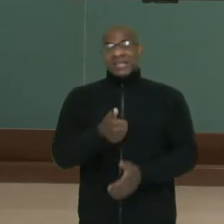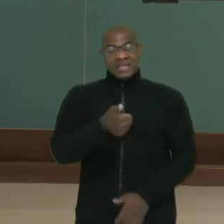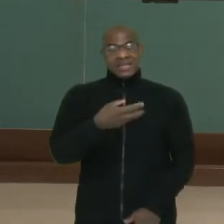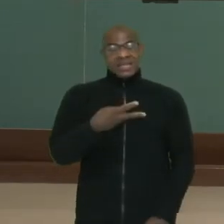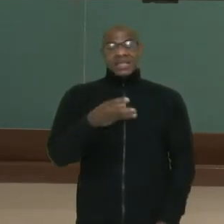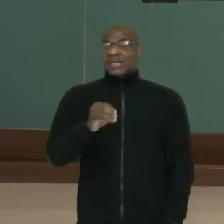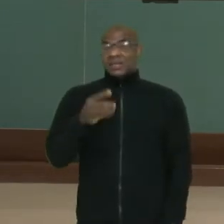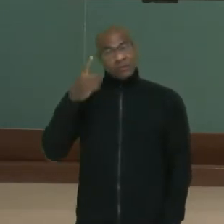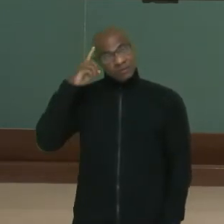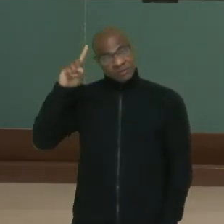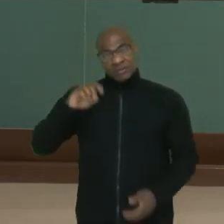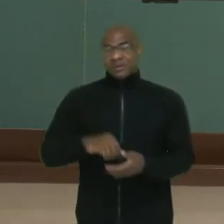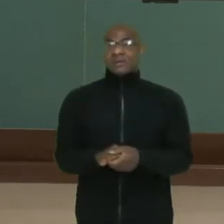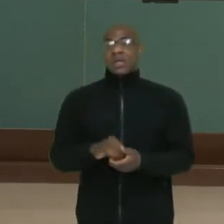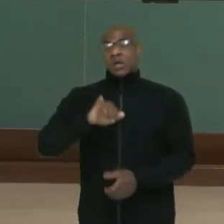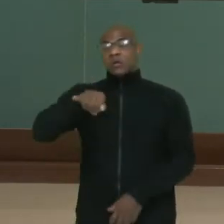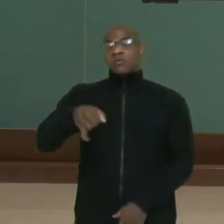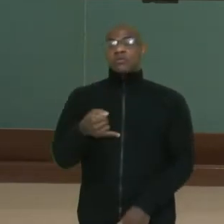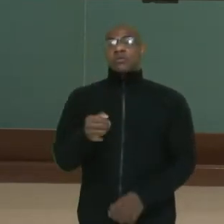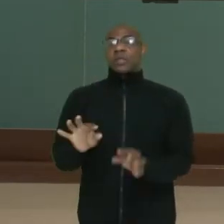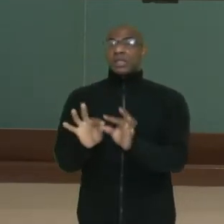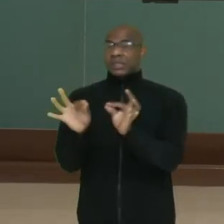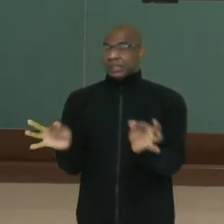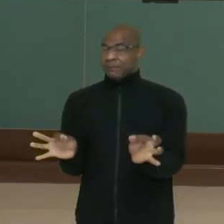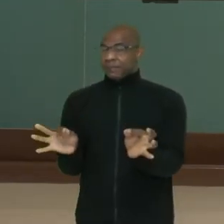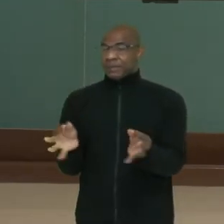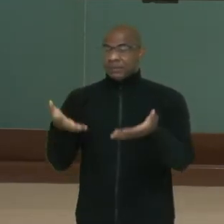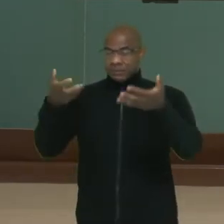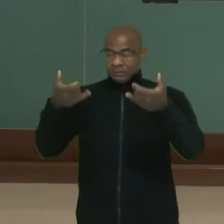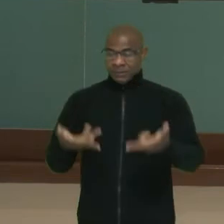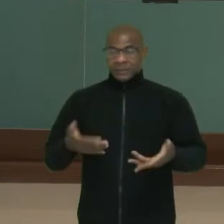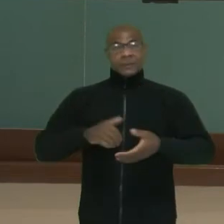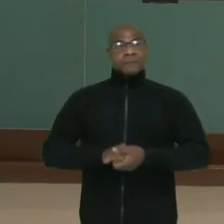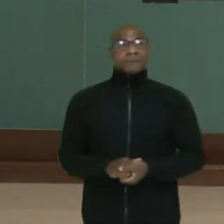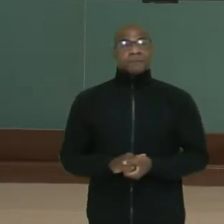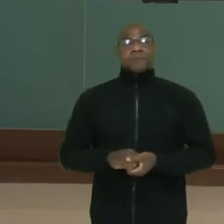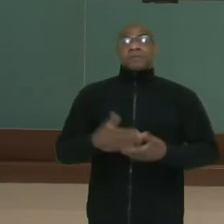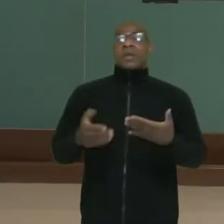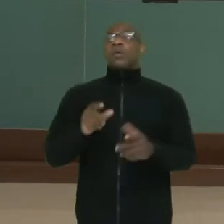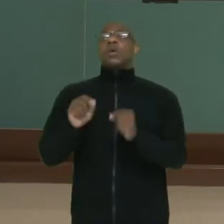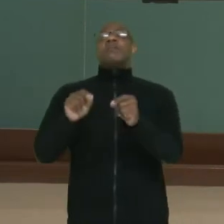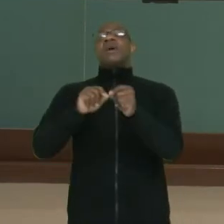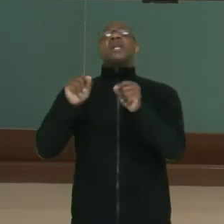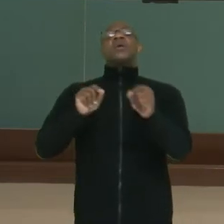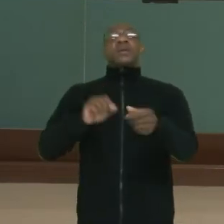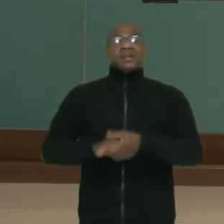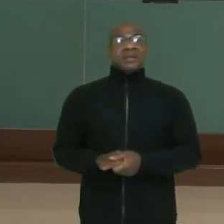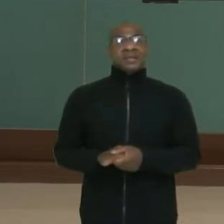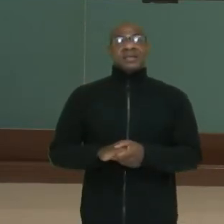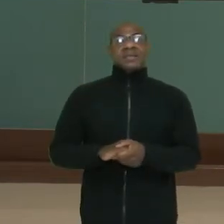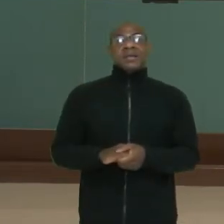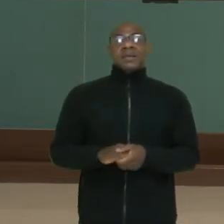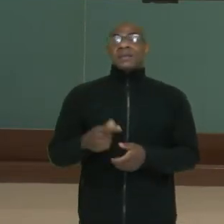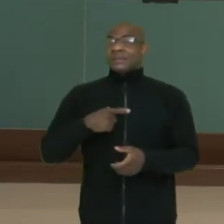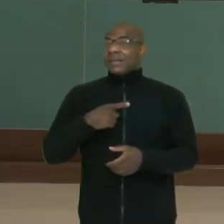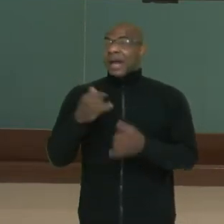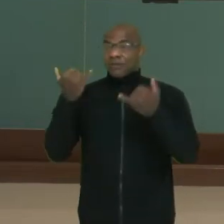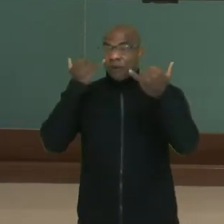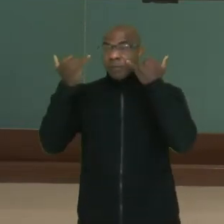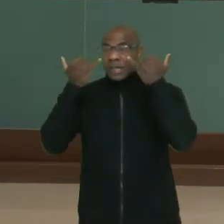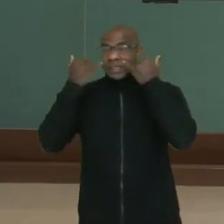foi direto. Calcule o juro desse capital, dessa taxa, desse tempo. Então o que que você faz? Retira os dados do problema,